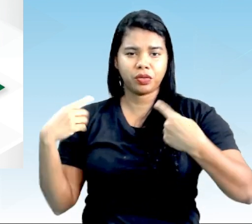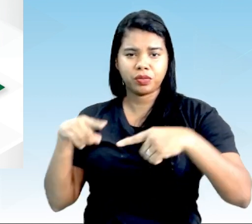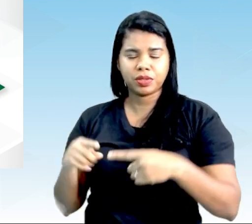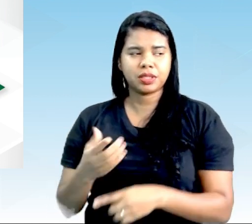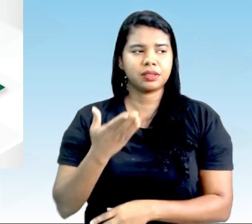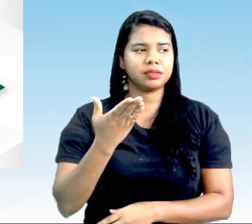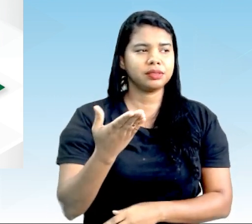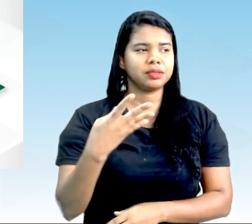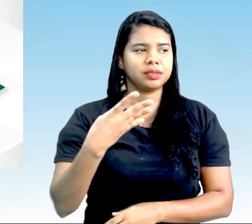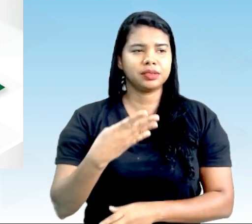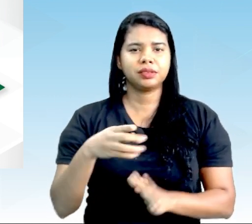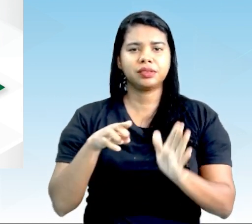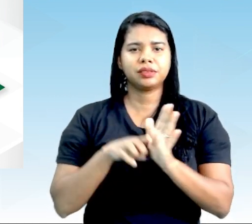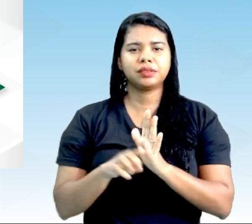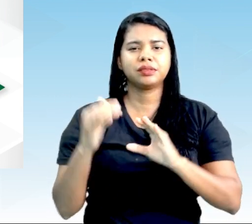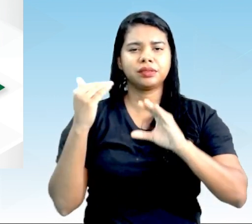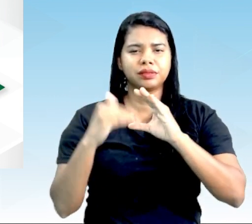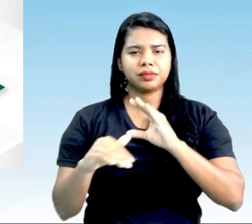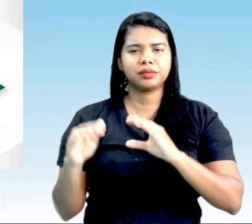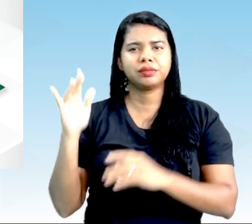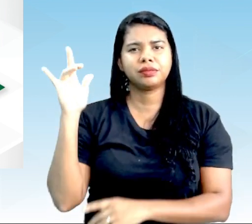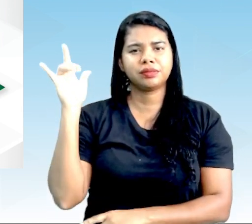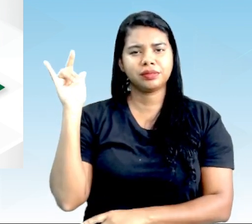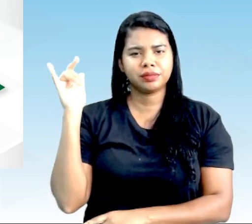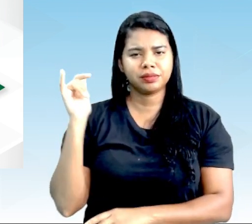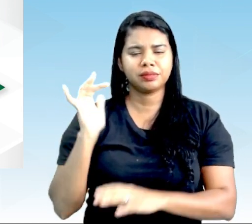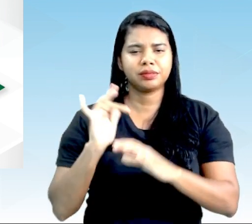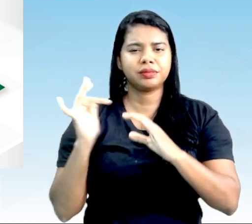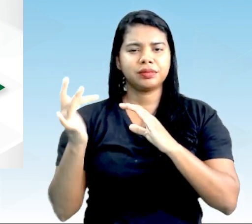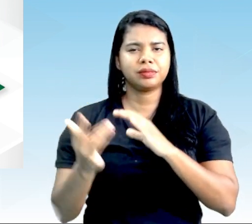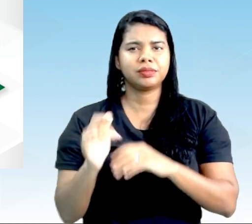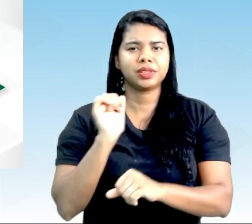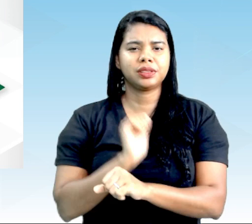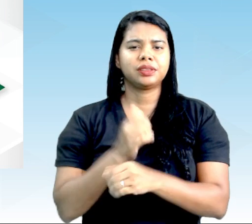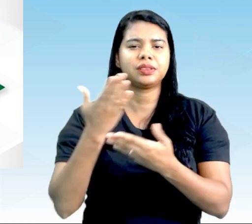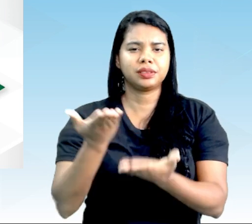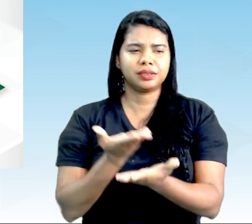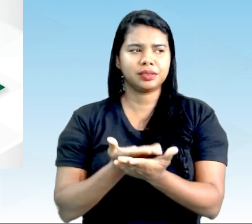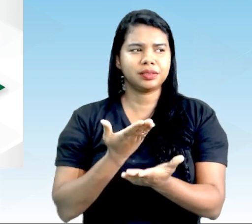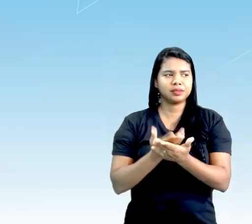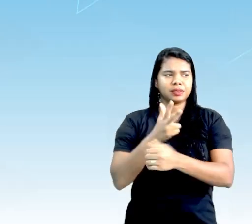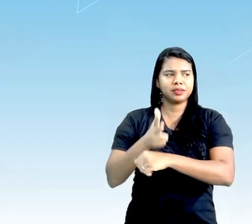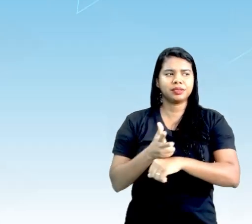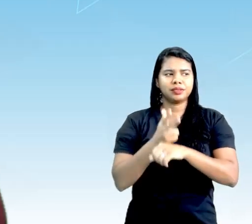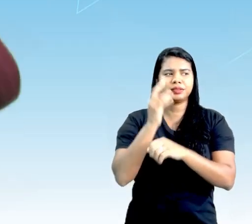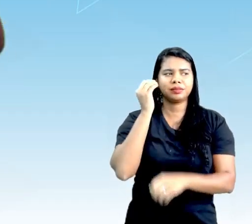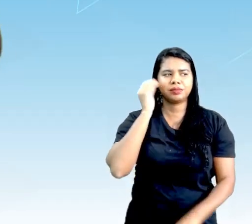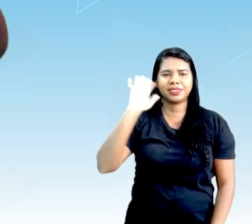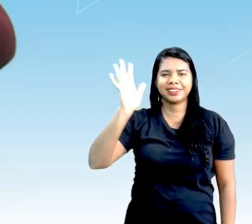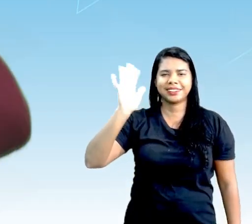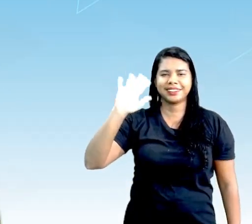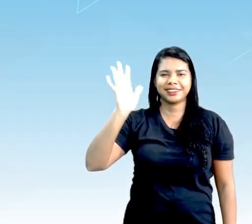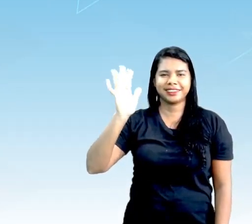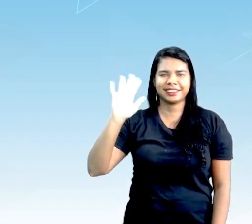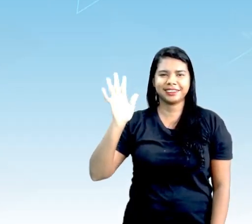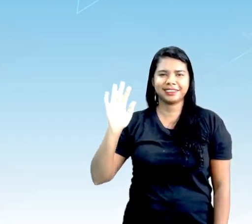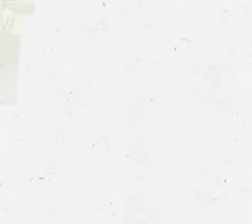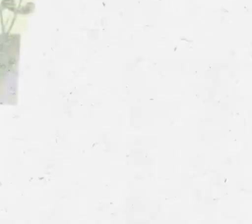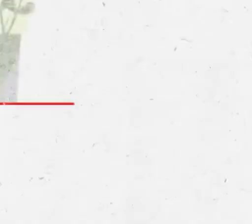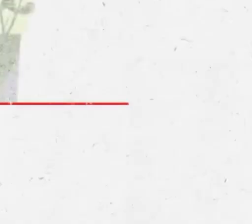quarta questão. Vocês mandam para a gente na nossa rede social. E eu espero vocês nas próximas videoaulas. Valeu, tchau, tchau.